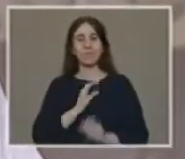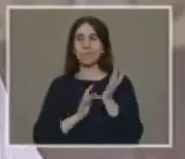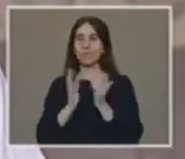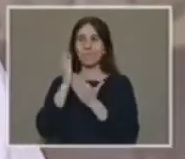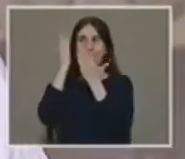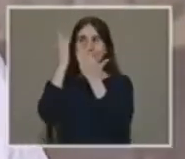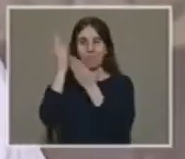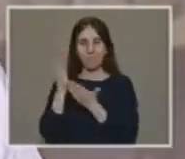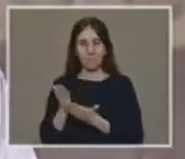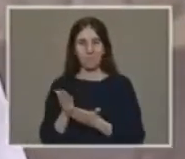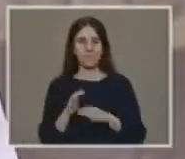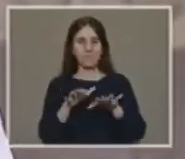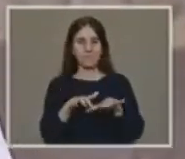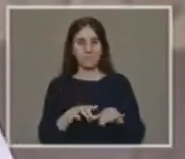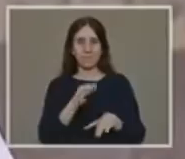Jesus Cristo.